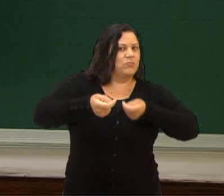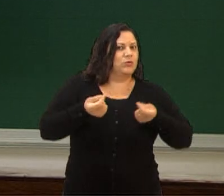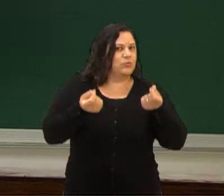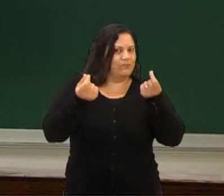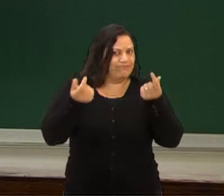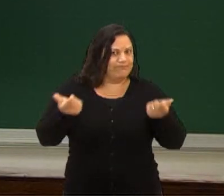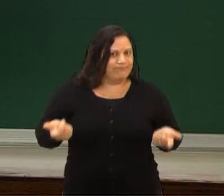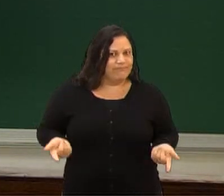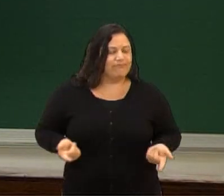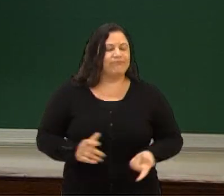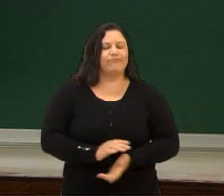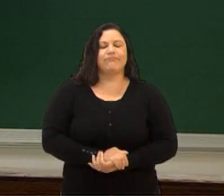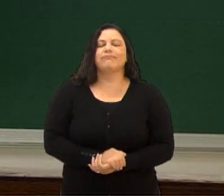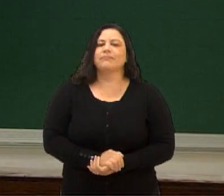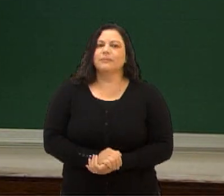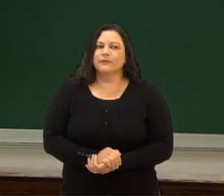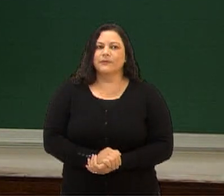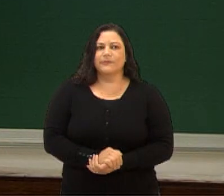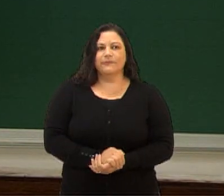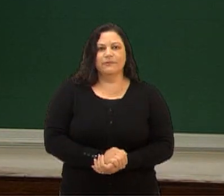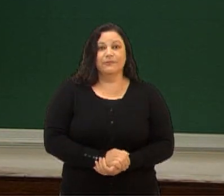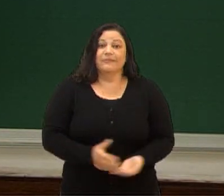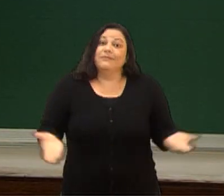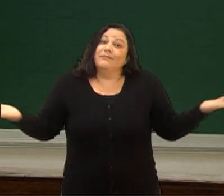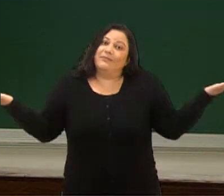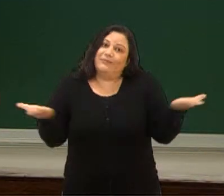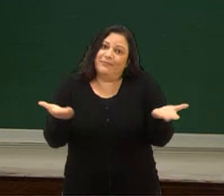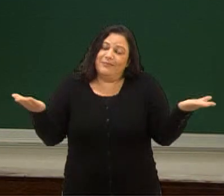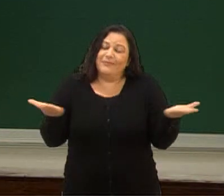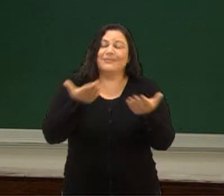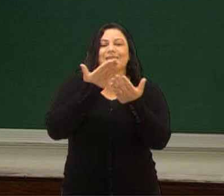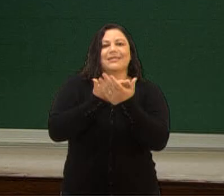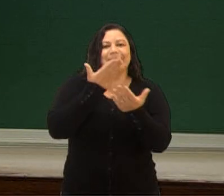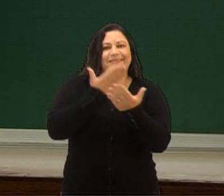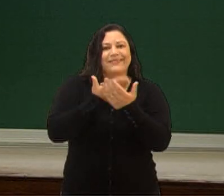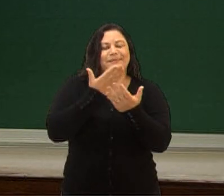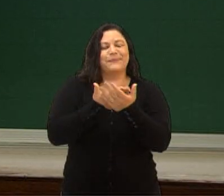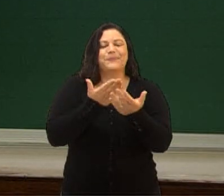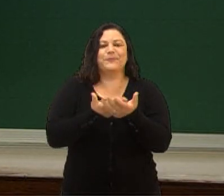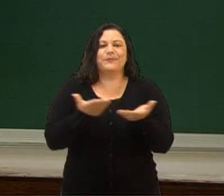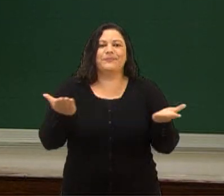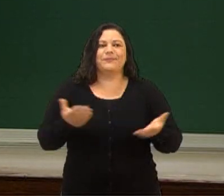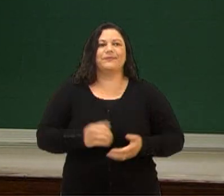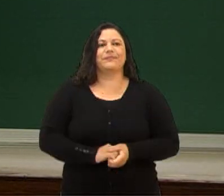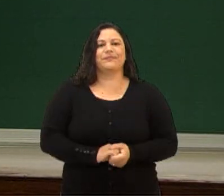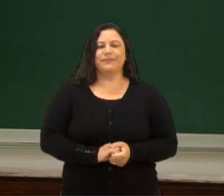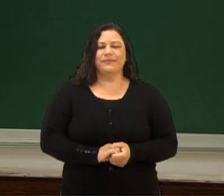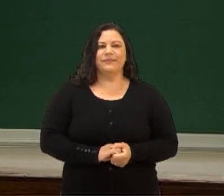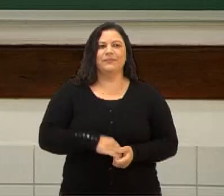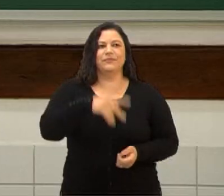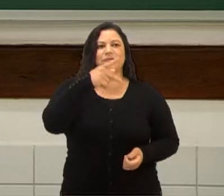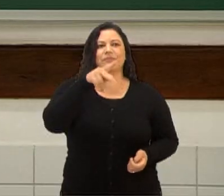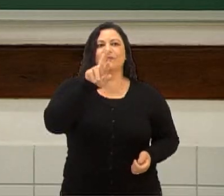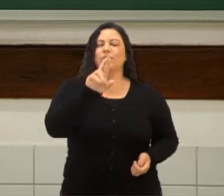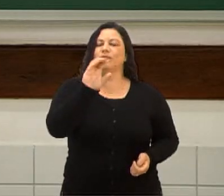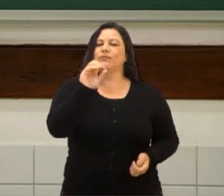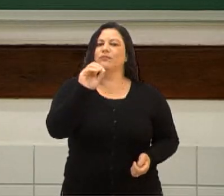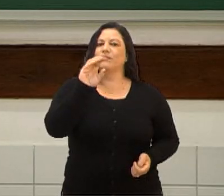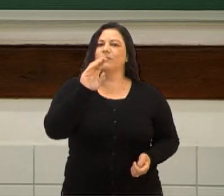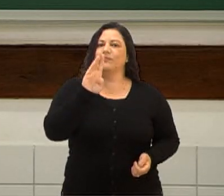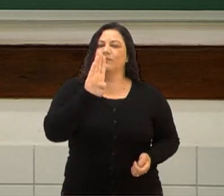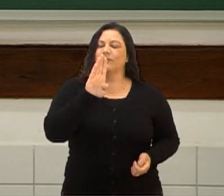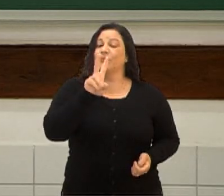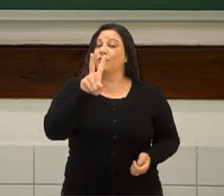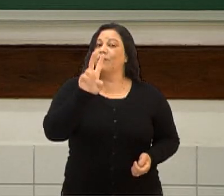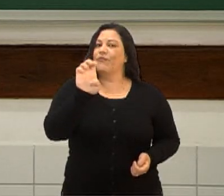dinheiro. Então, hoje na nossa aula, nós estudamos os provérbios, lemos alguns provérbios